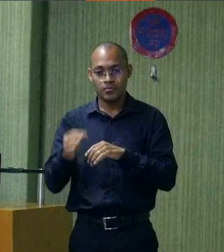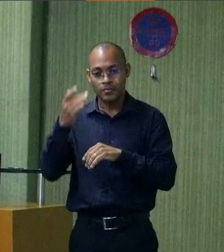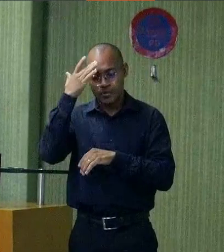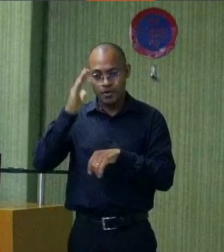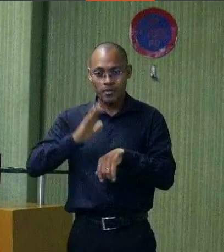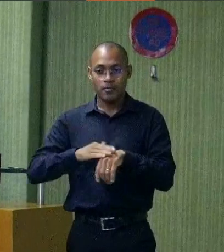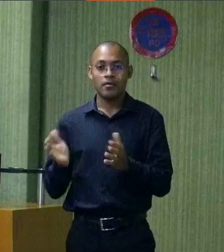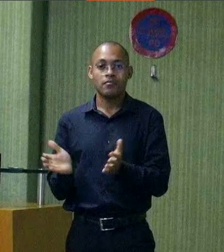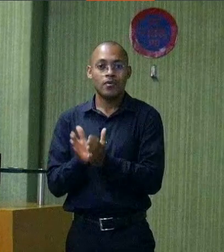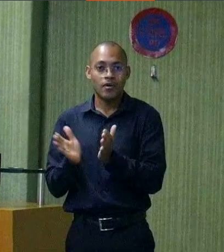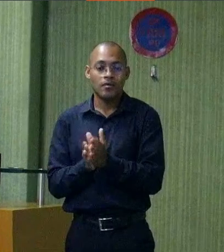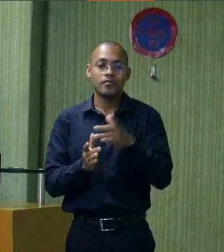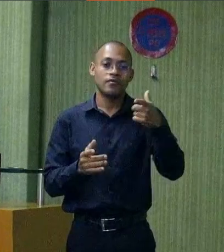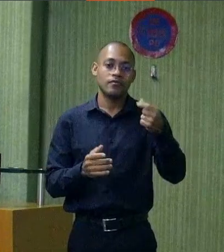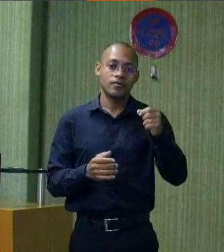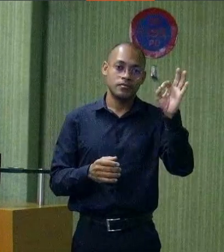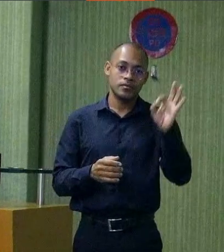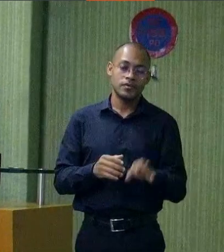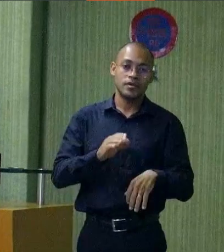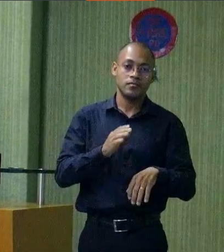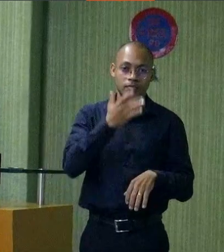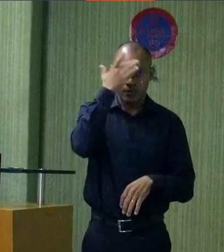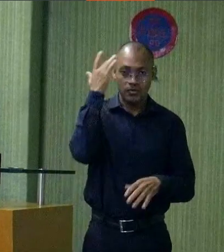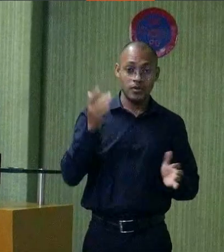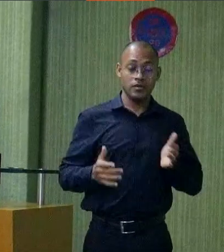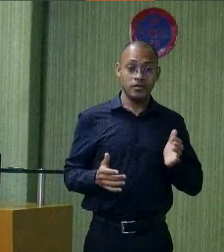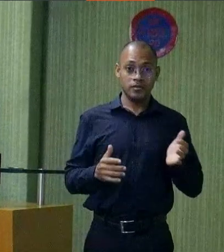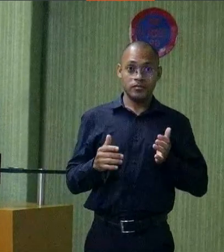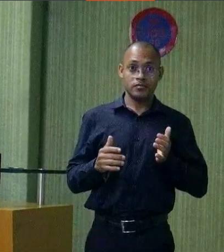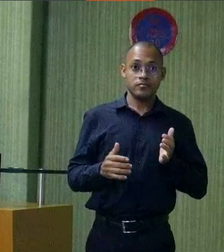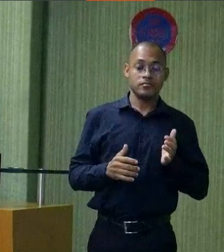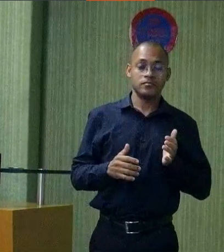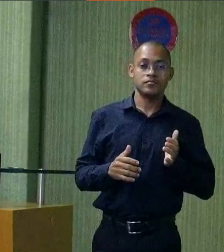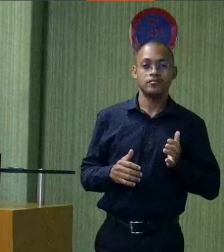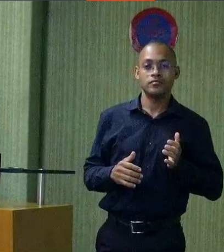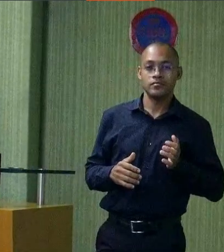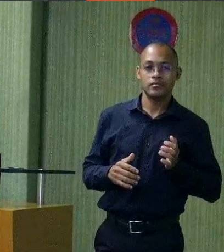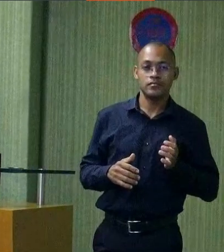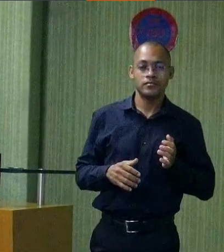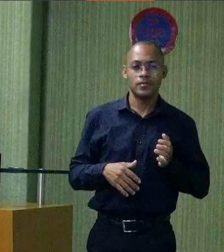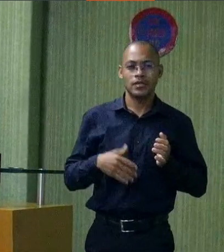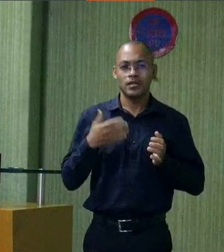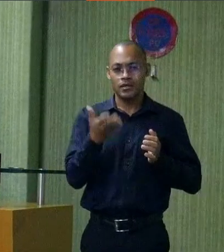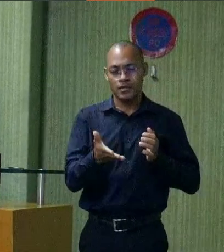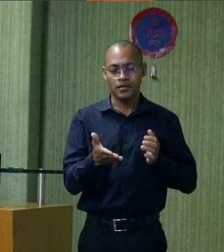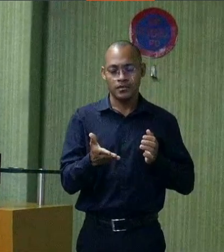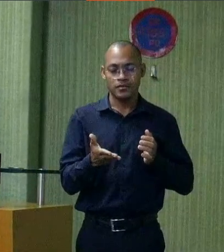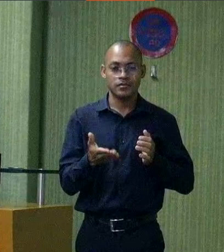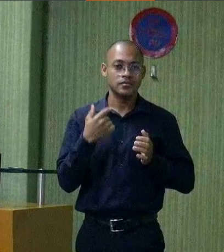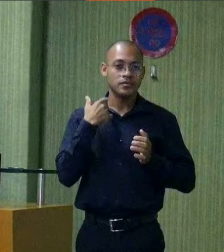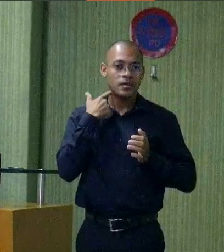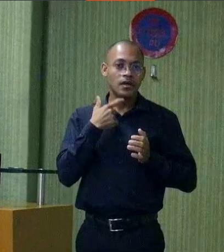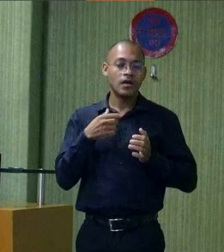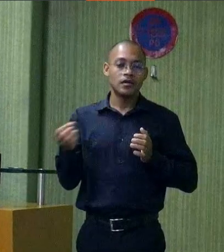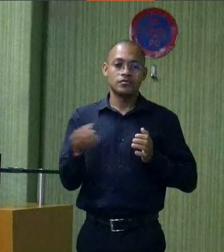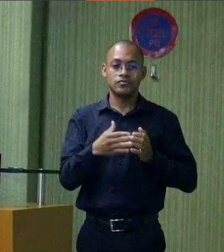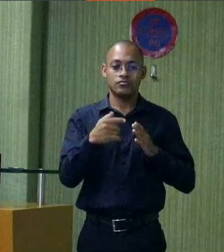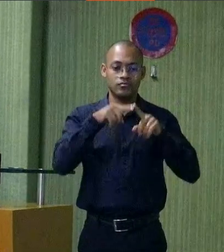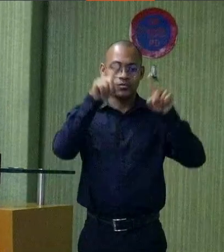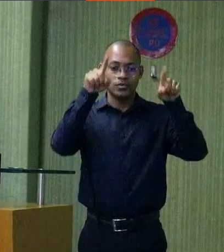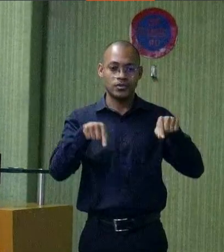atualmente é uma estratégia é a estratégia 1.2 eh do atual pne nós